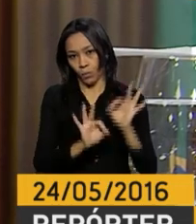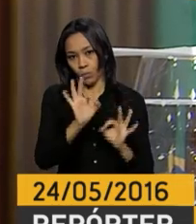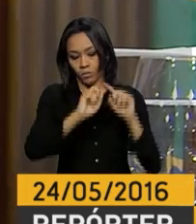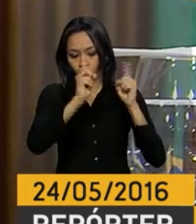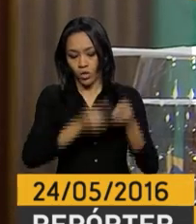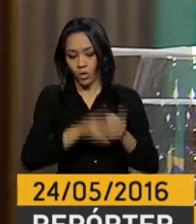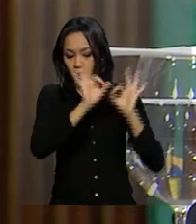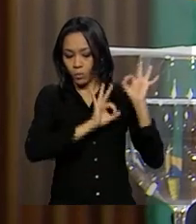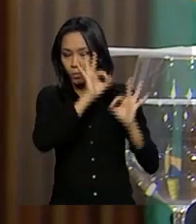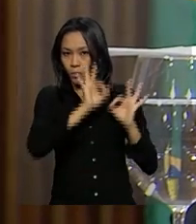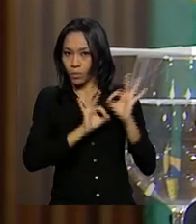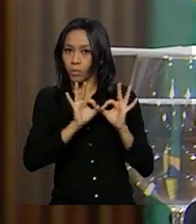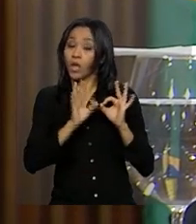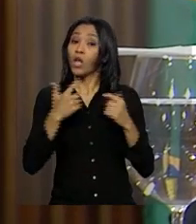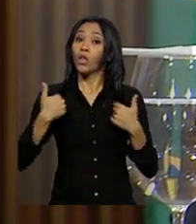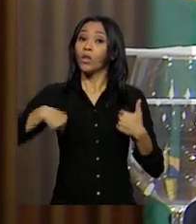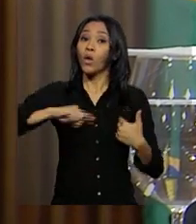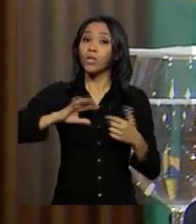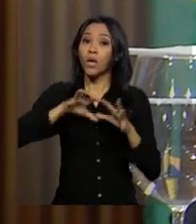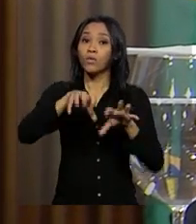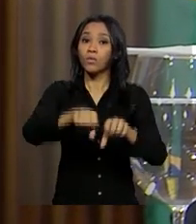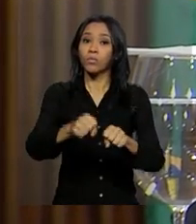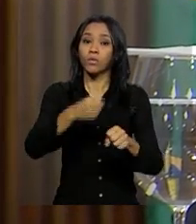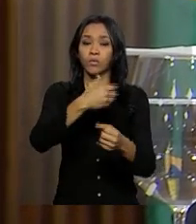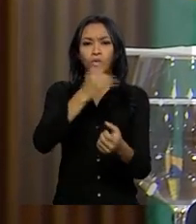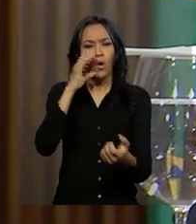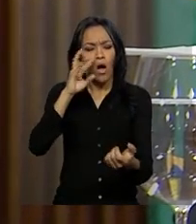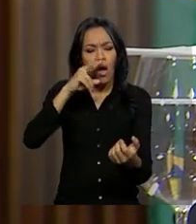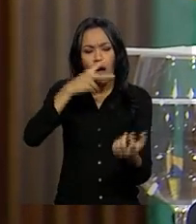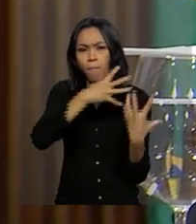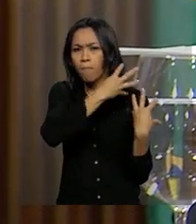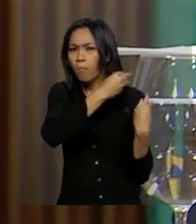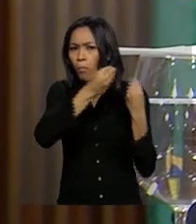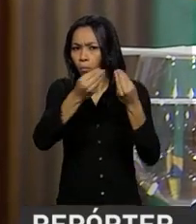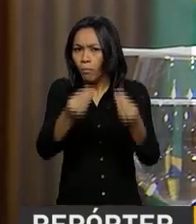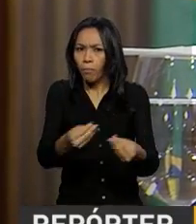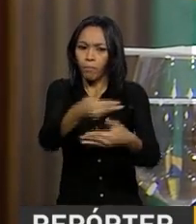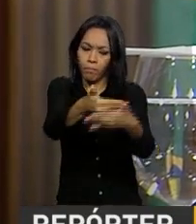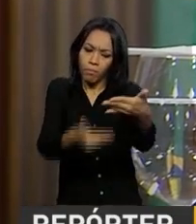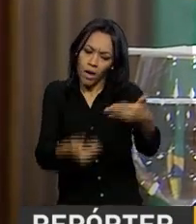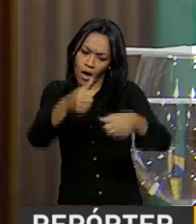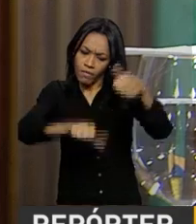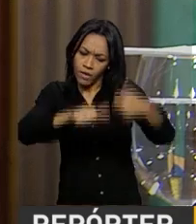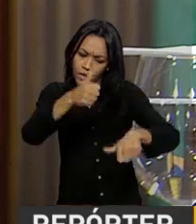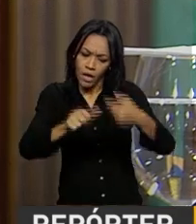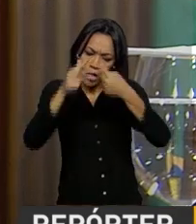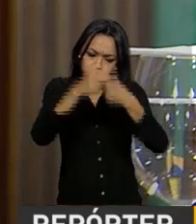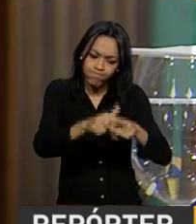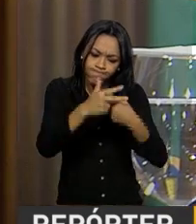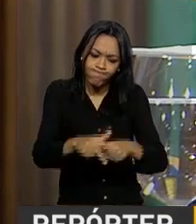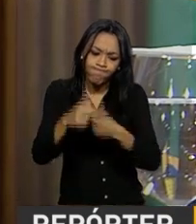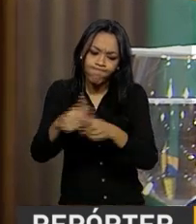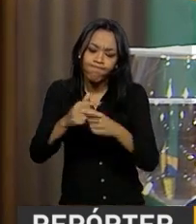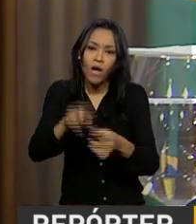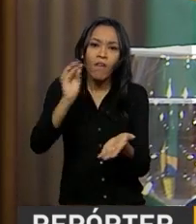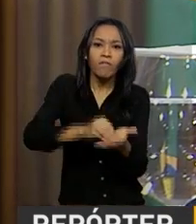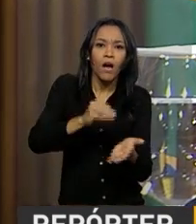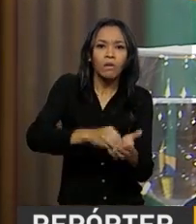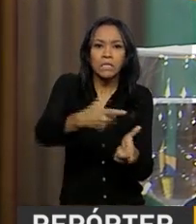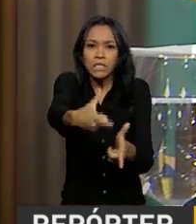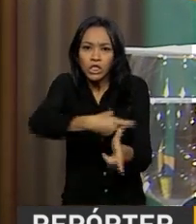Nós apenas tivemos ontem que rever o montante do déficit, e por